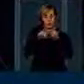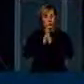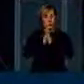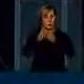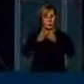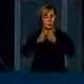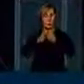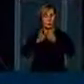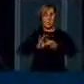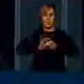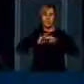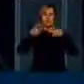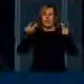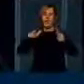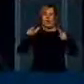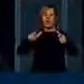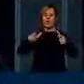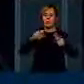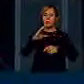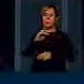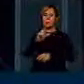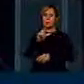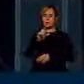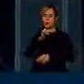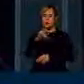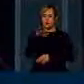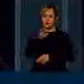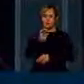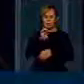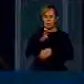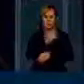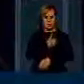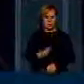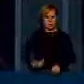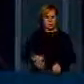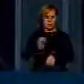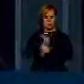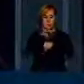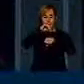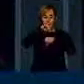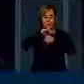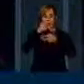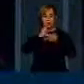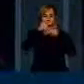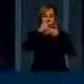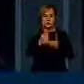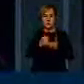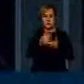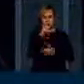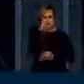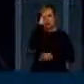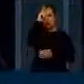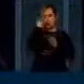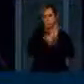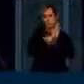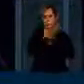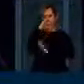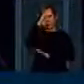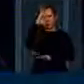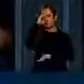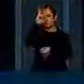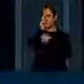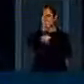de disponibilizar a área do Colégio lá Estadual Aldenor para servir de base de apoio de iniciativa lá dos homens do